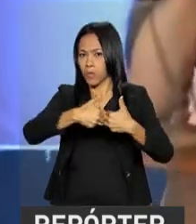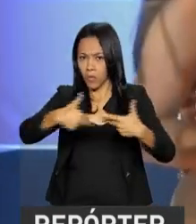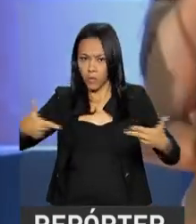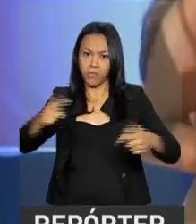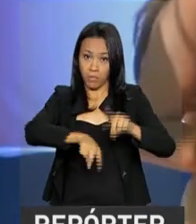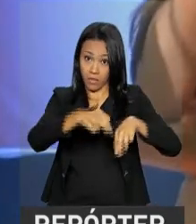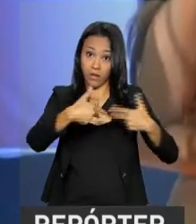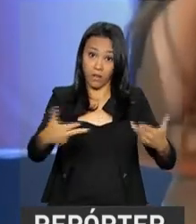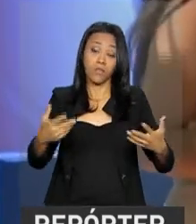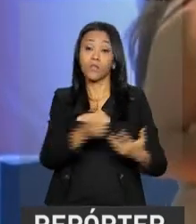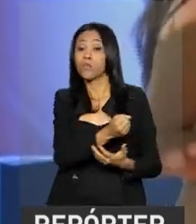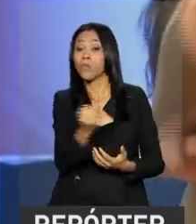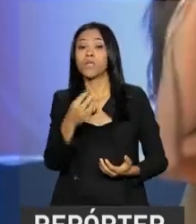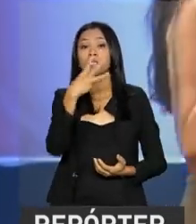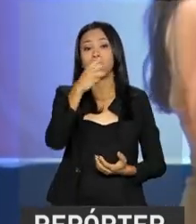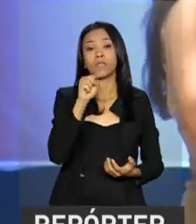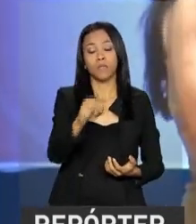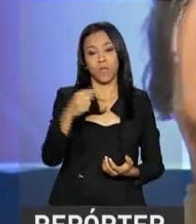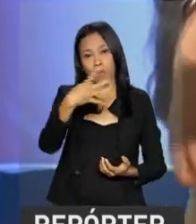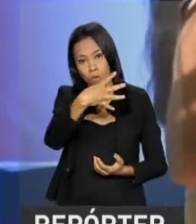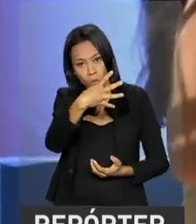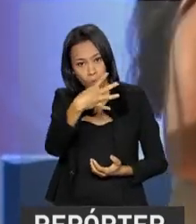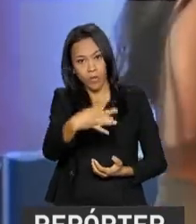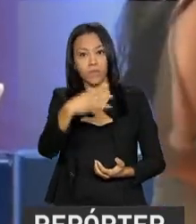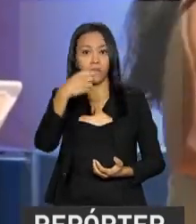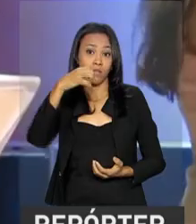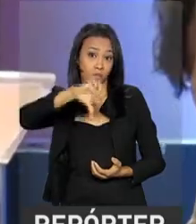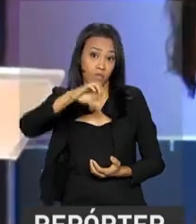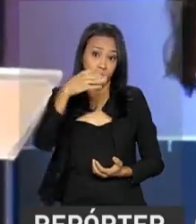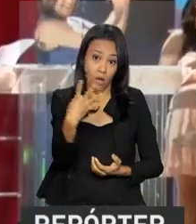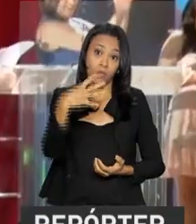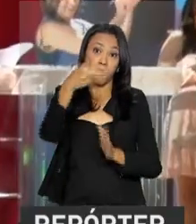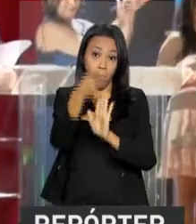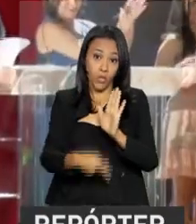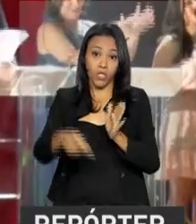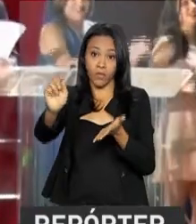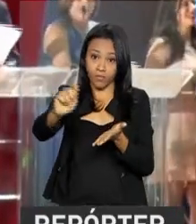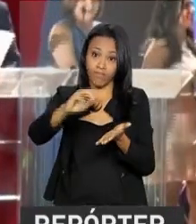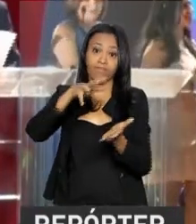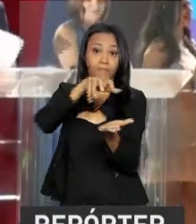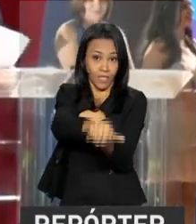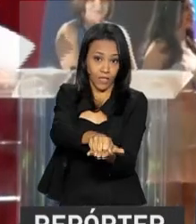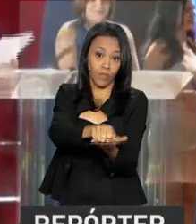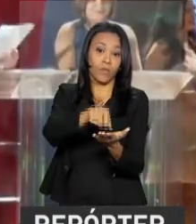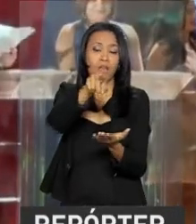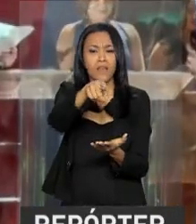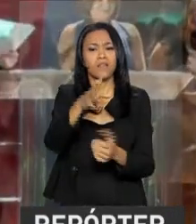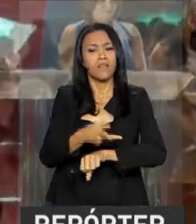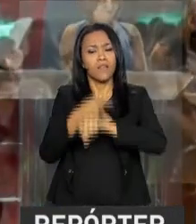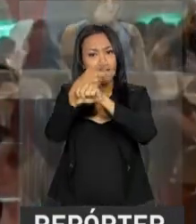todo foram inscritos 3494 projetos em todo o país a premiação é uma das iniciativas